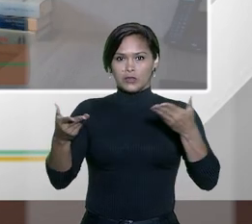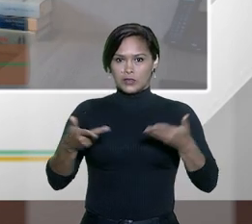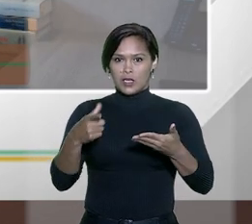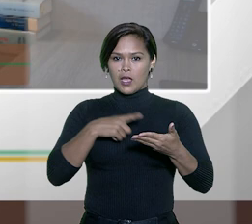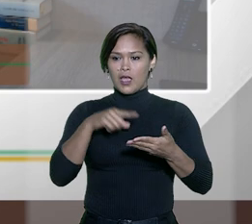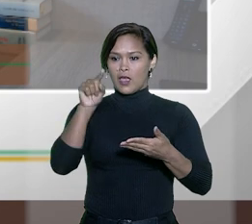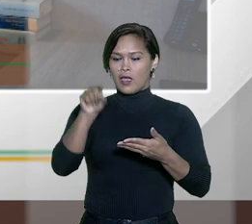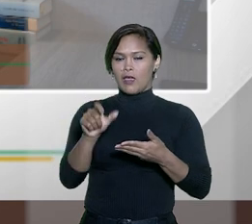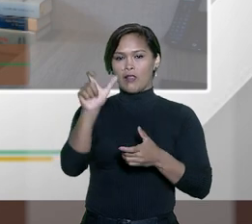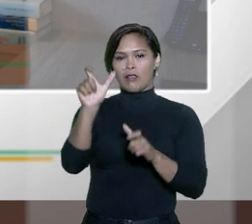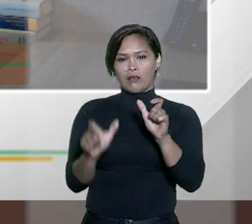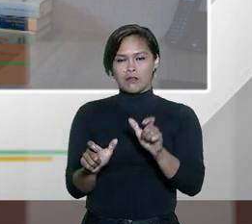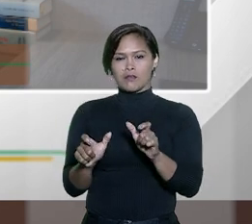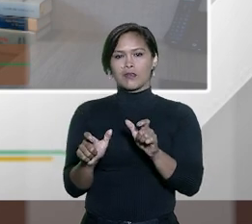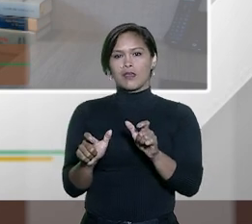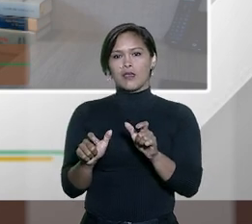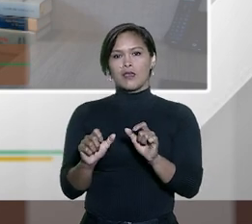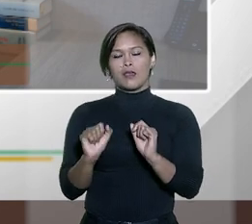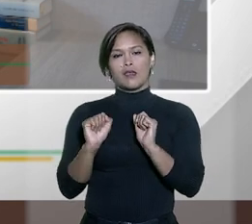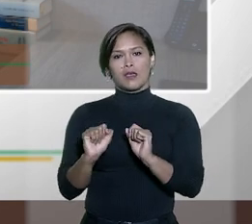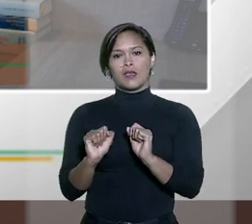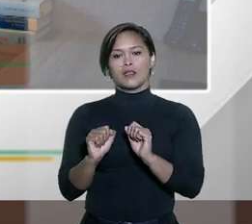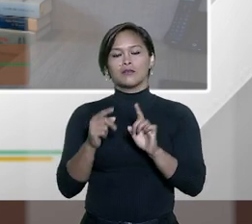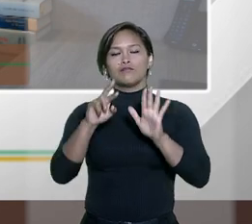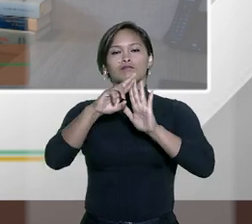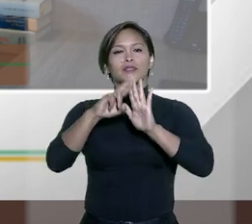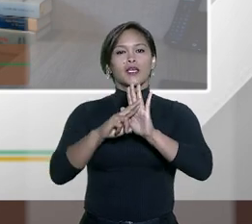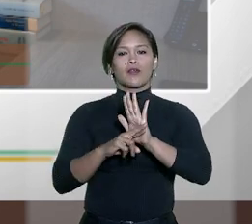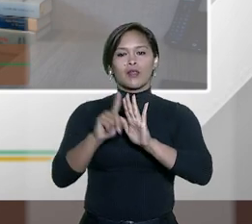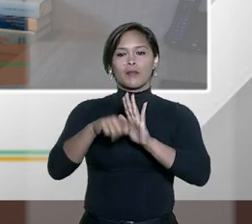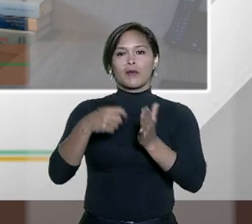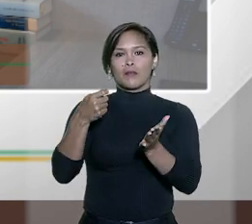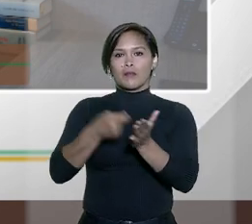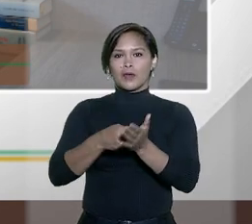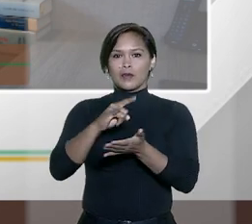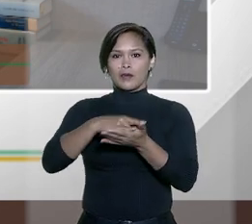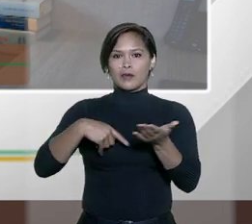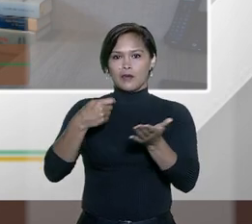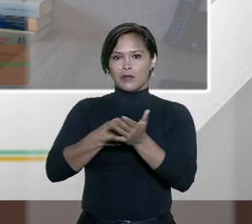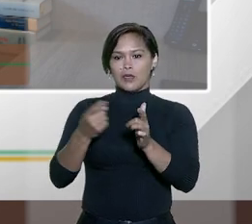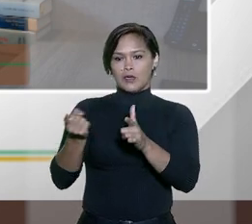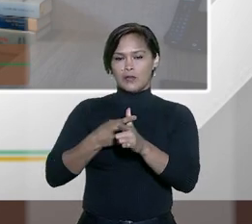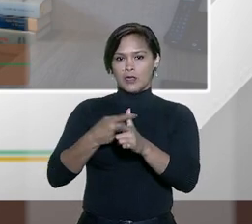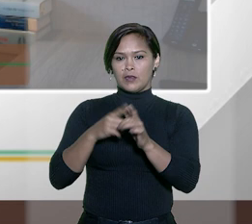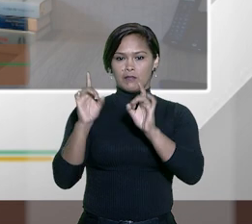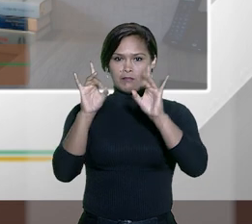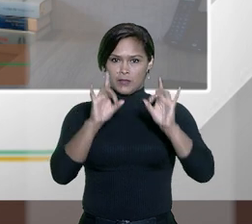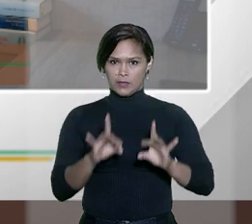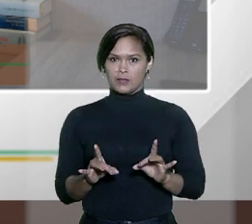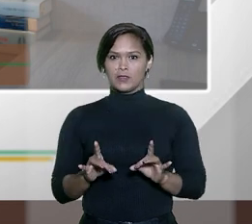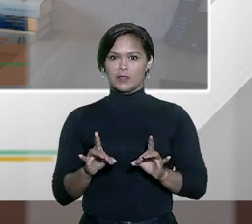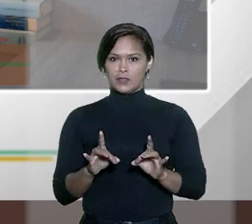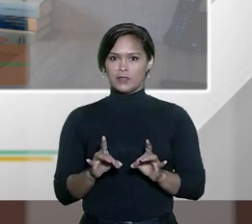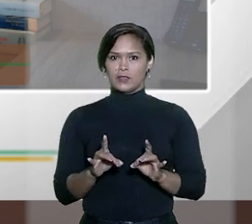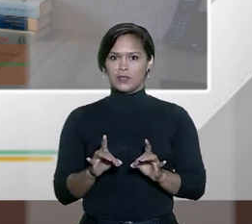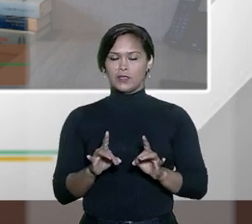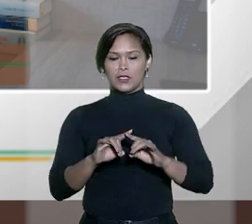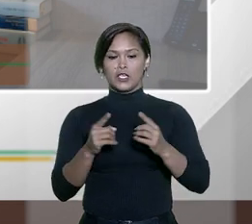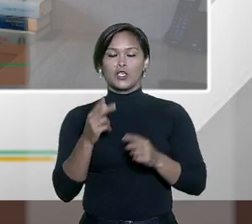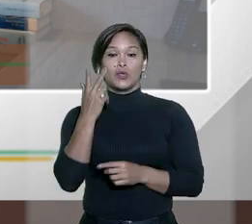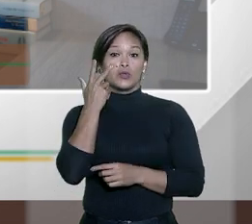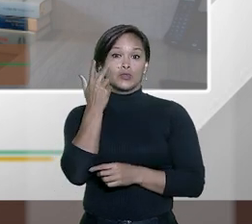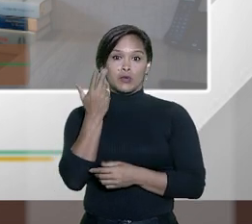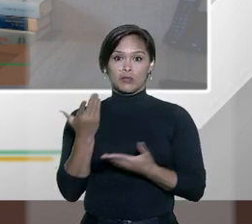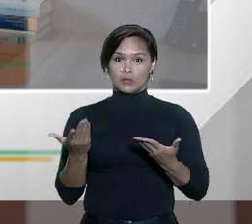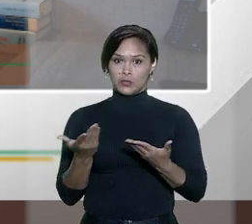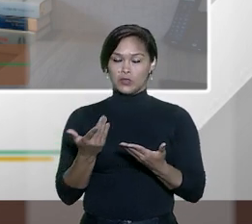né, elas basicamente regulamentam o pagamento de precatórios preferenciais e os